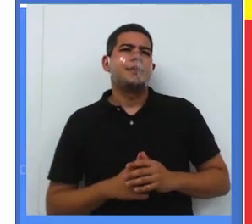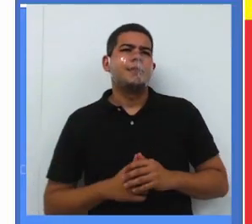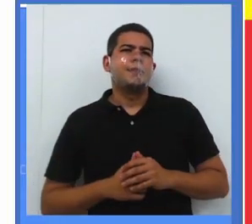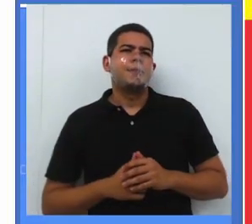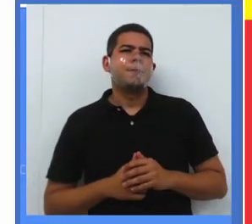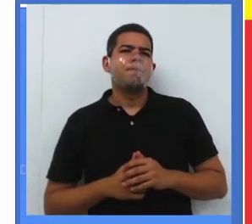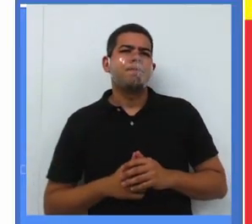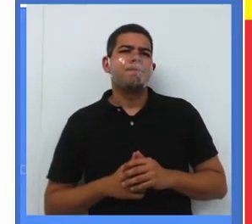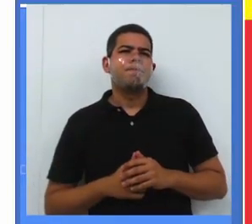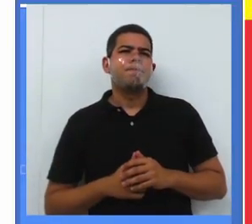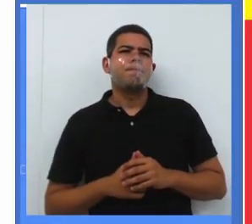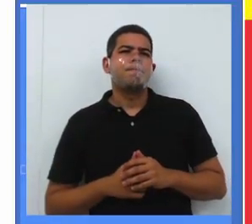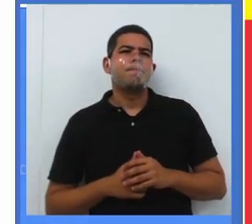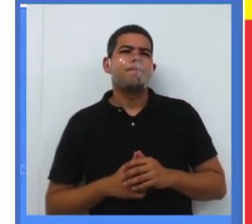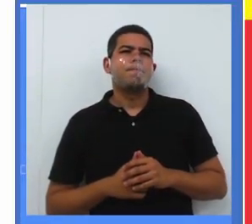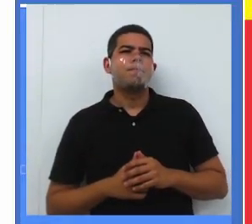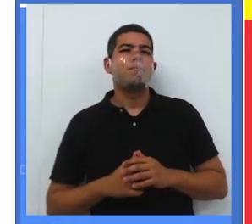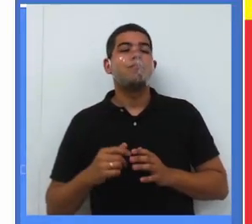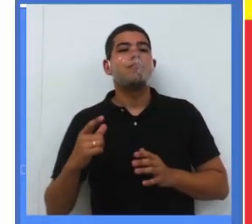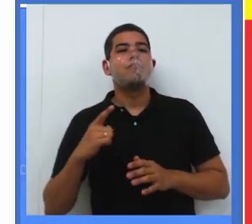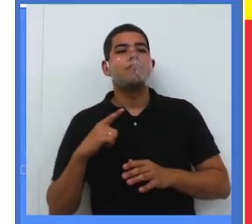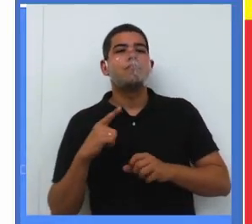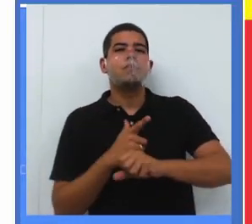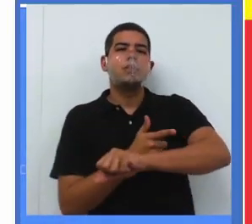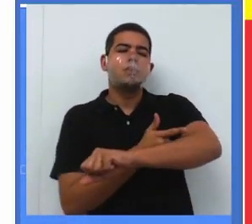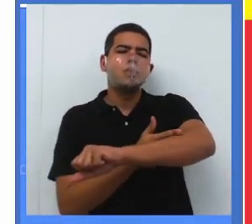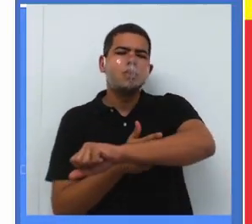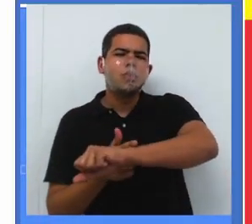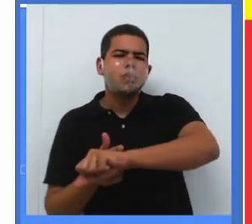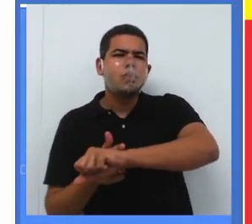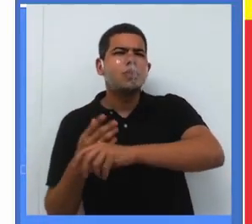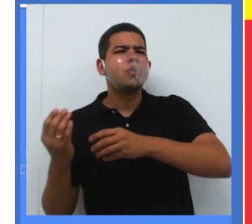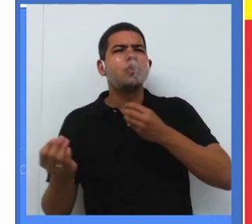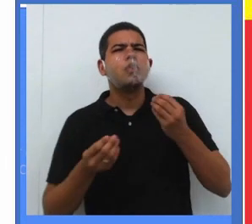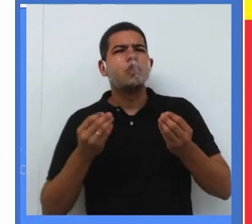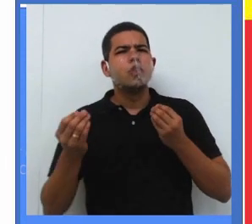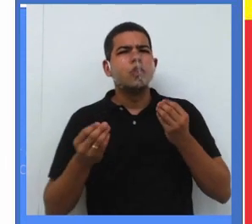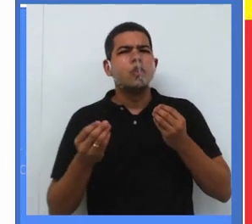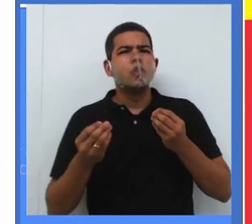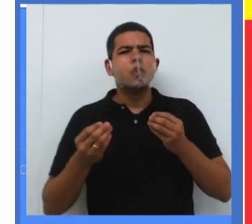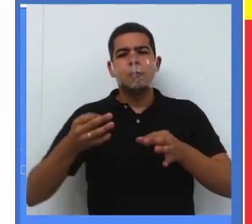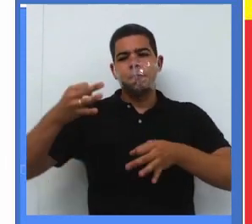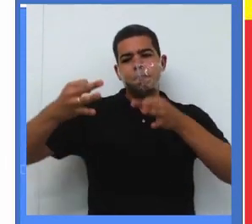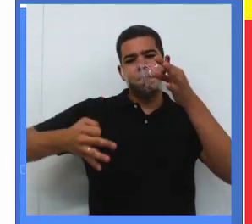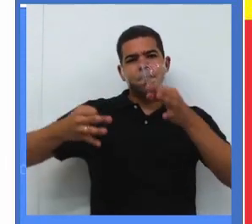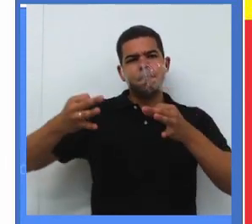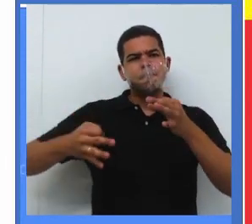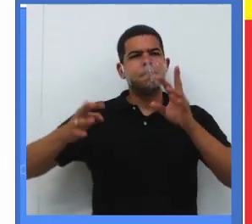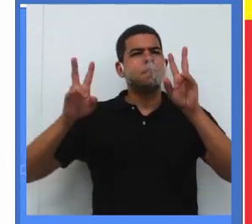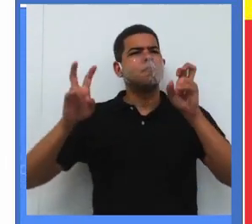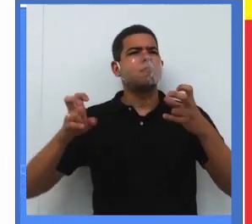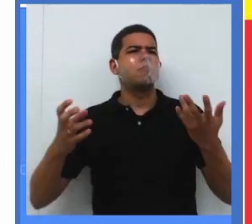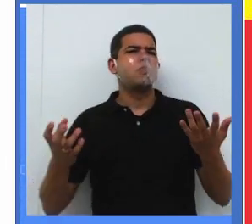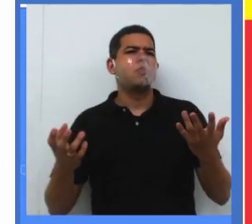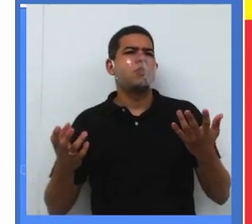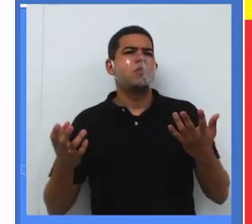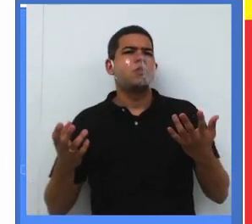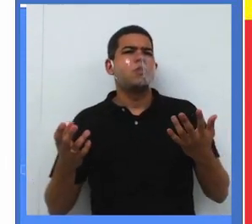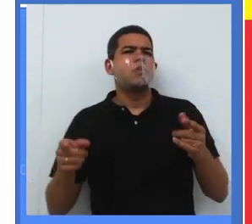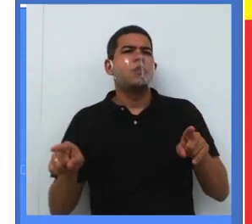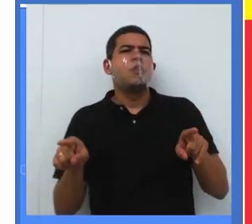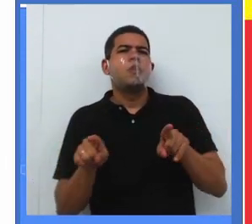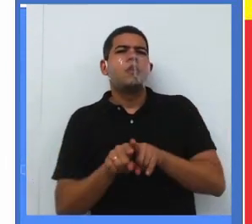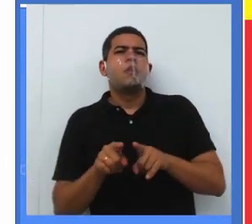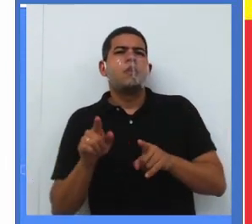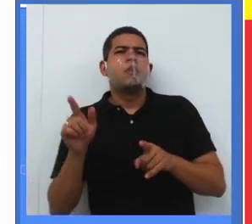vamos ver. Olha, as nossas condutas. Temos, por exemplo, no campo jurídico, temos no campo o quê? No